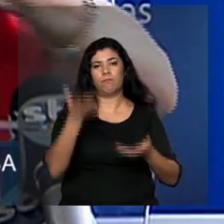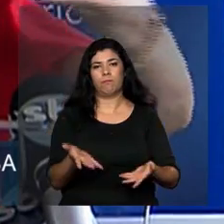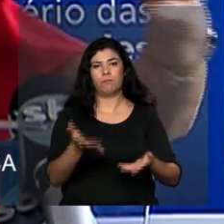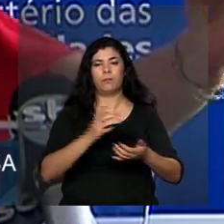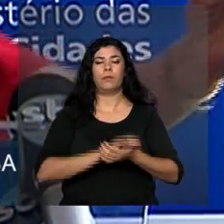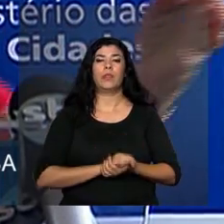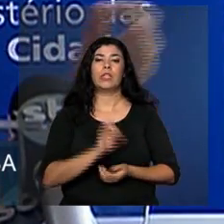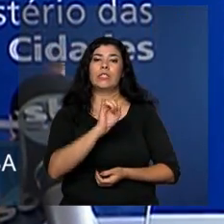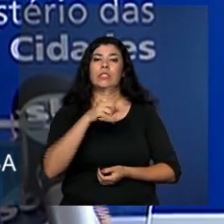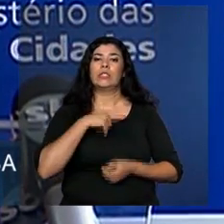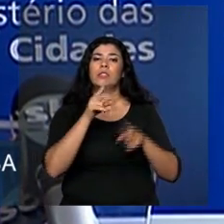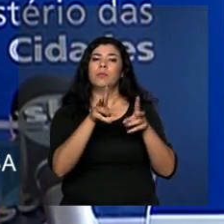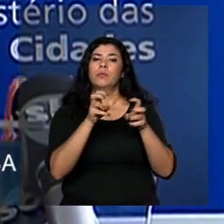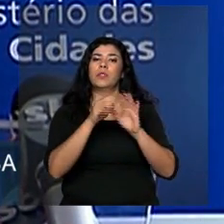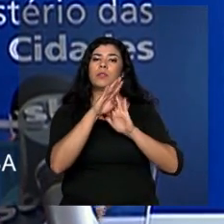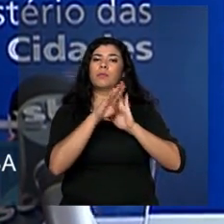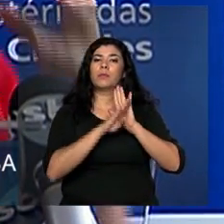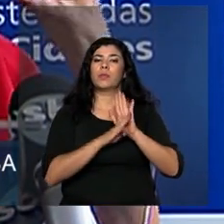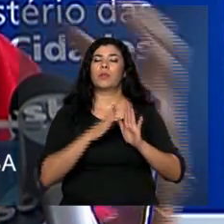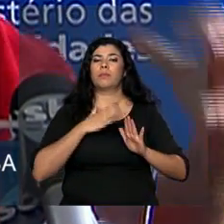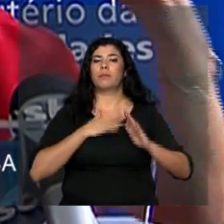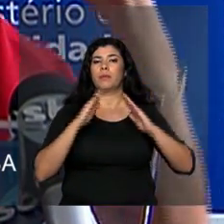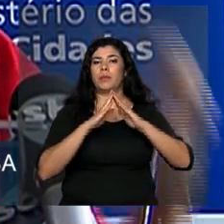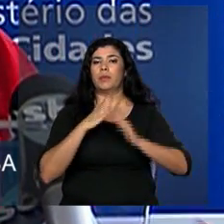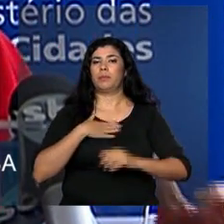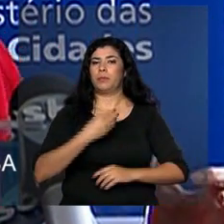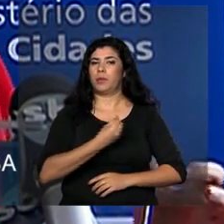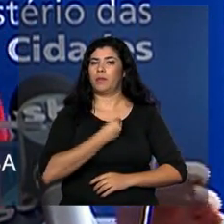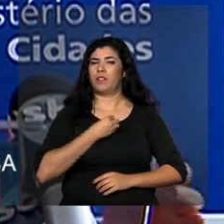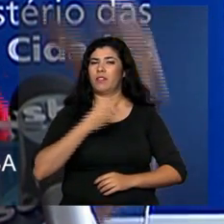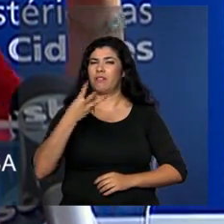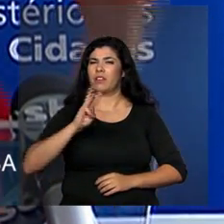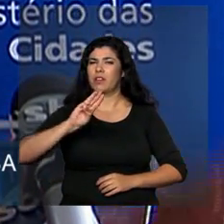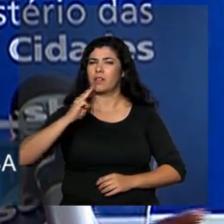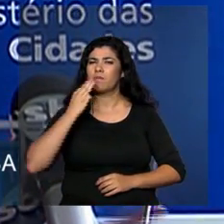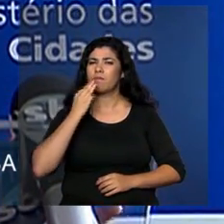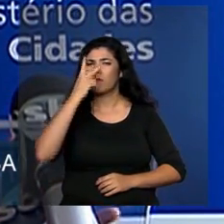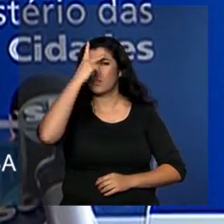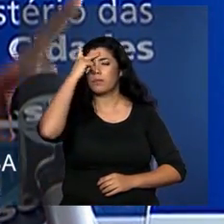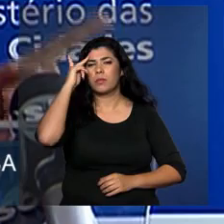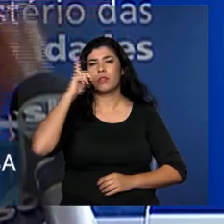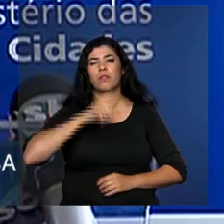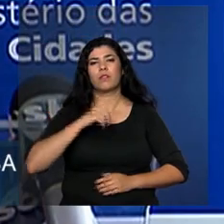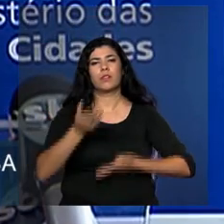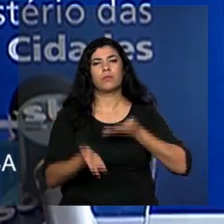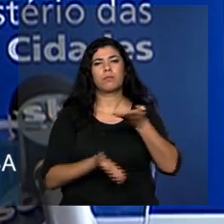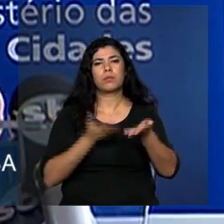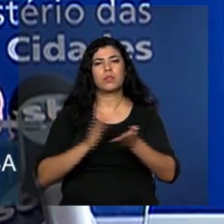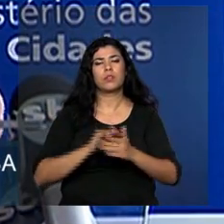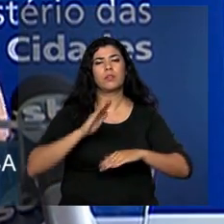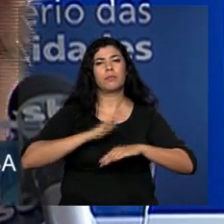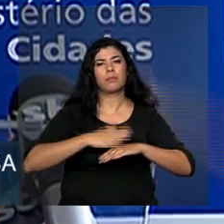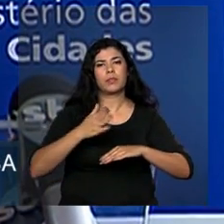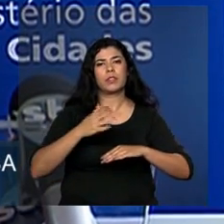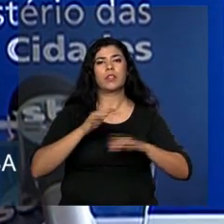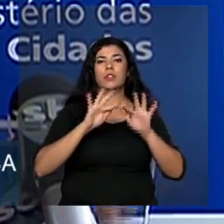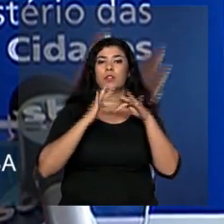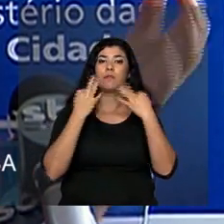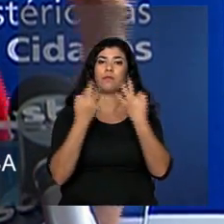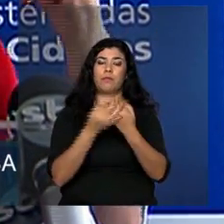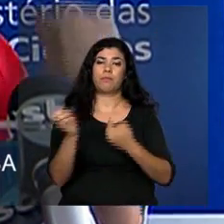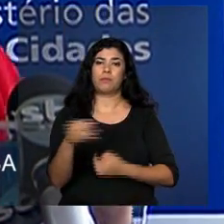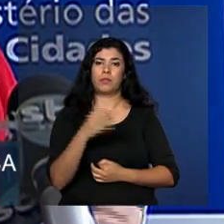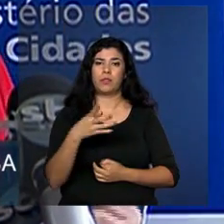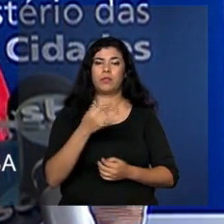você considerar o Minha Casa Minha Vida, eu te digo, 3 milhões de pessoas serão atendidas a mais. Ah, desculpa, famílias.